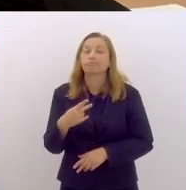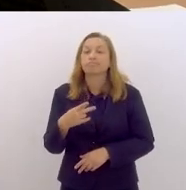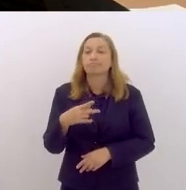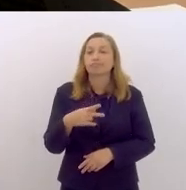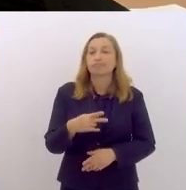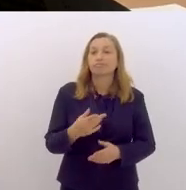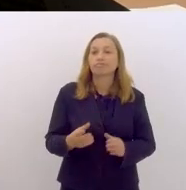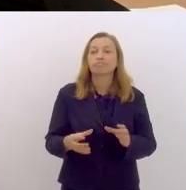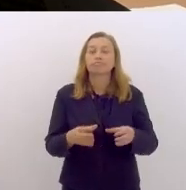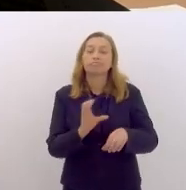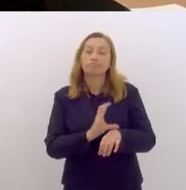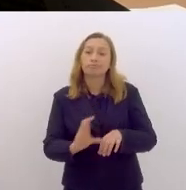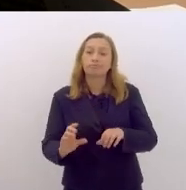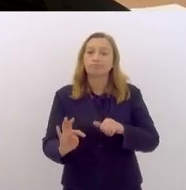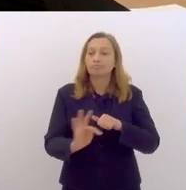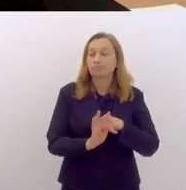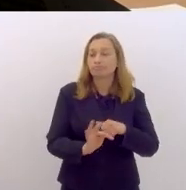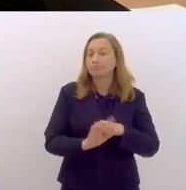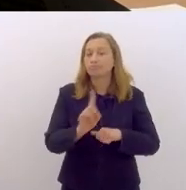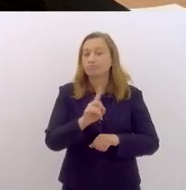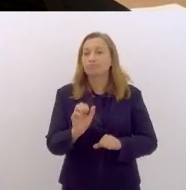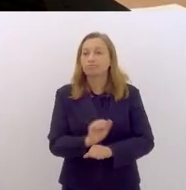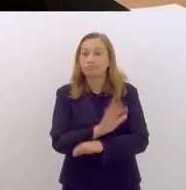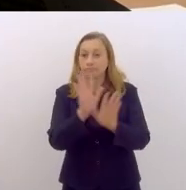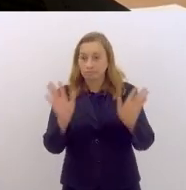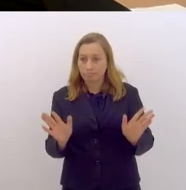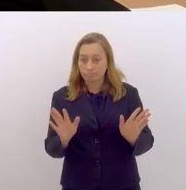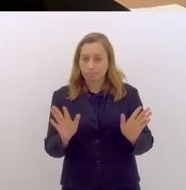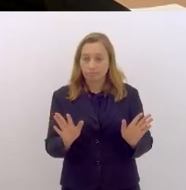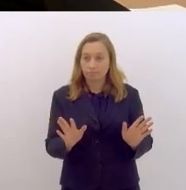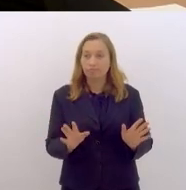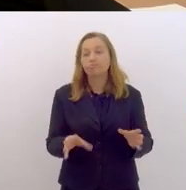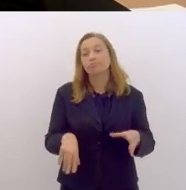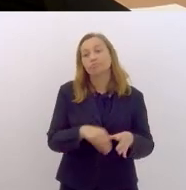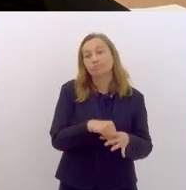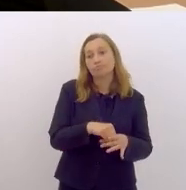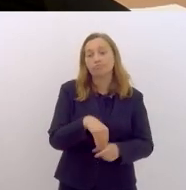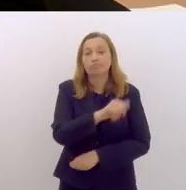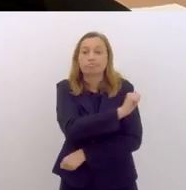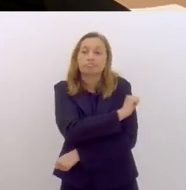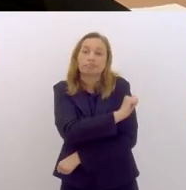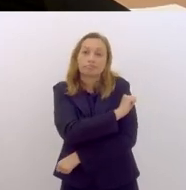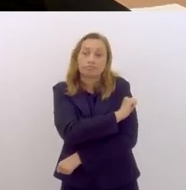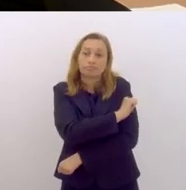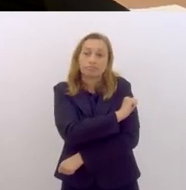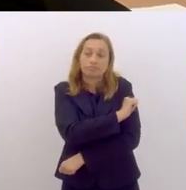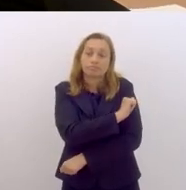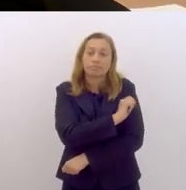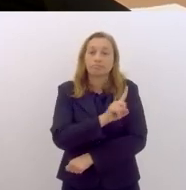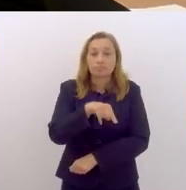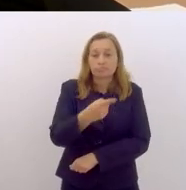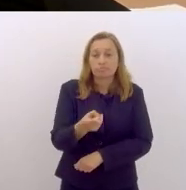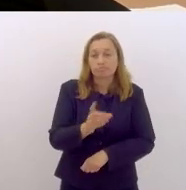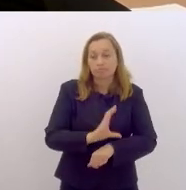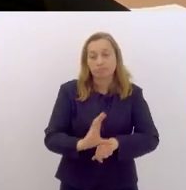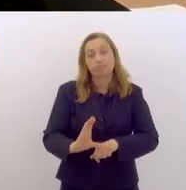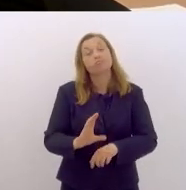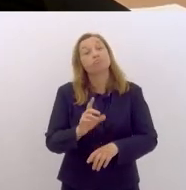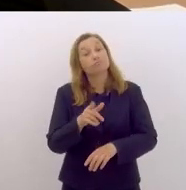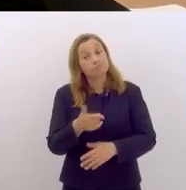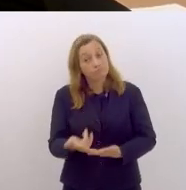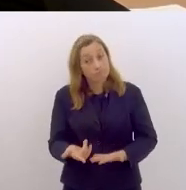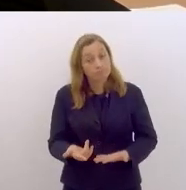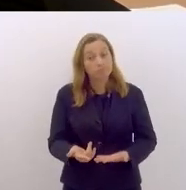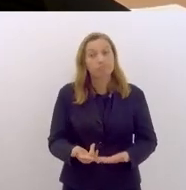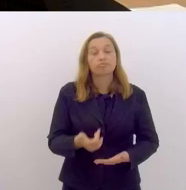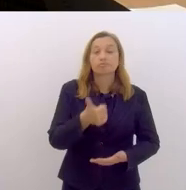de cursos técnicos, não estava claro que isso incluía também os estudantes dos cursos subsequentes. Então, foi necessário,